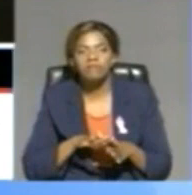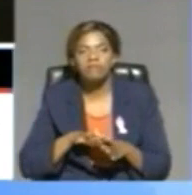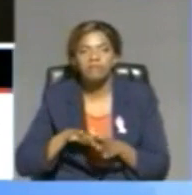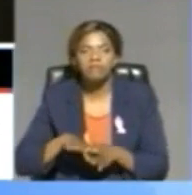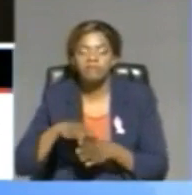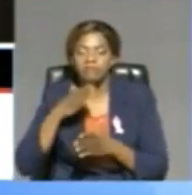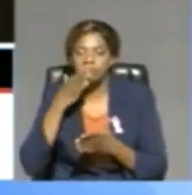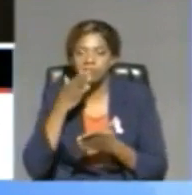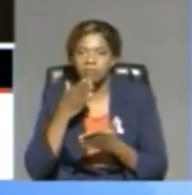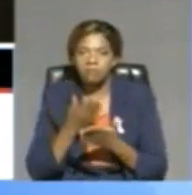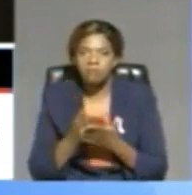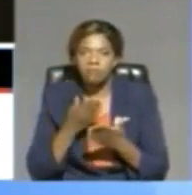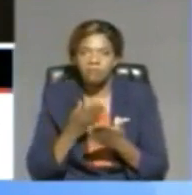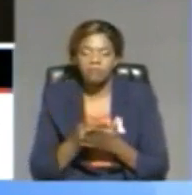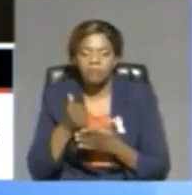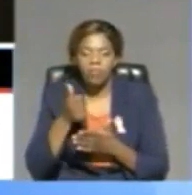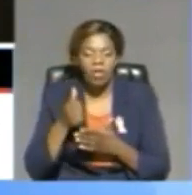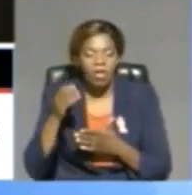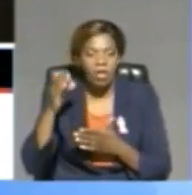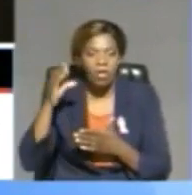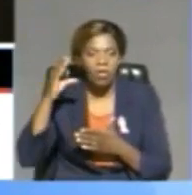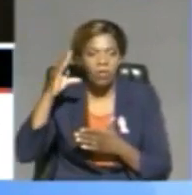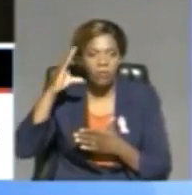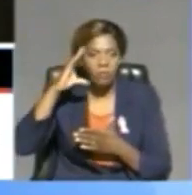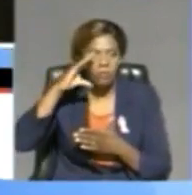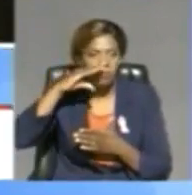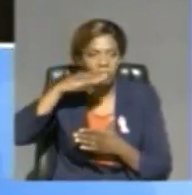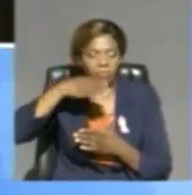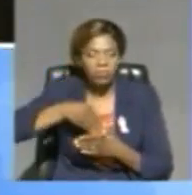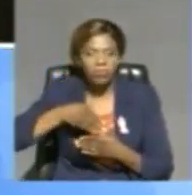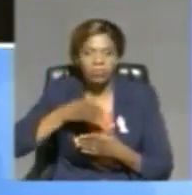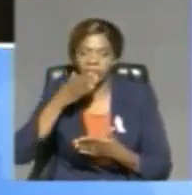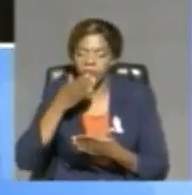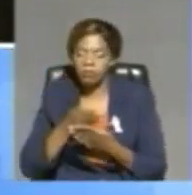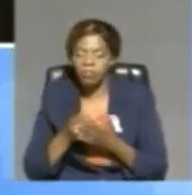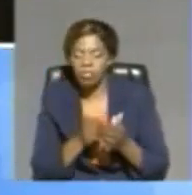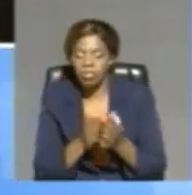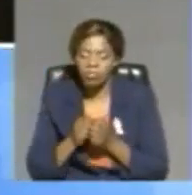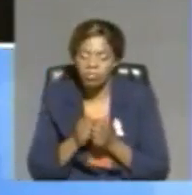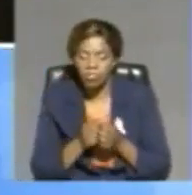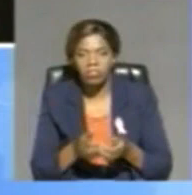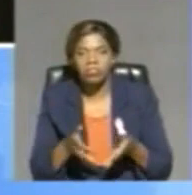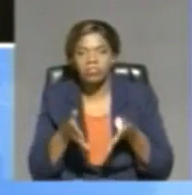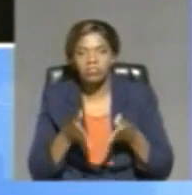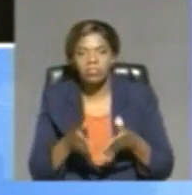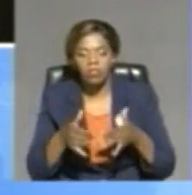Wellington Calazans, boa noite e obrigada por este momento no Telejornal. Eu que